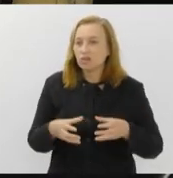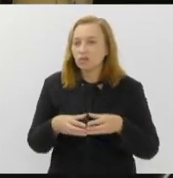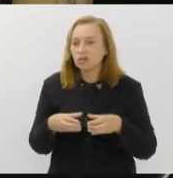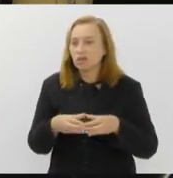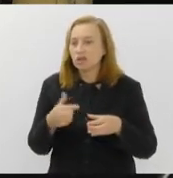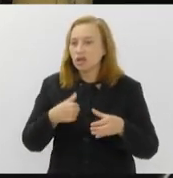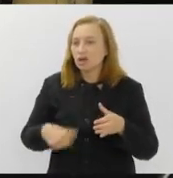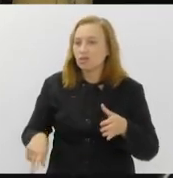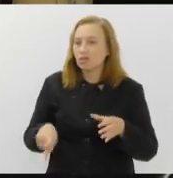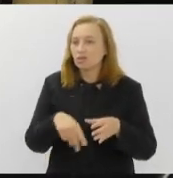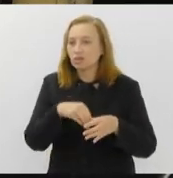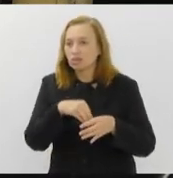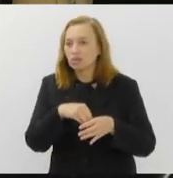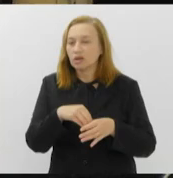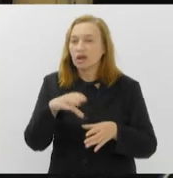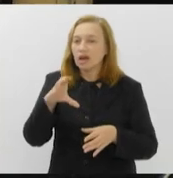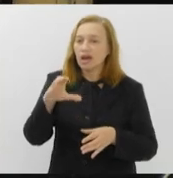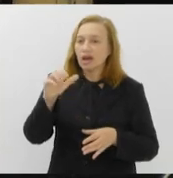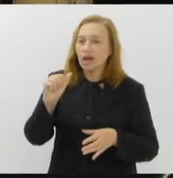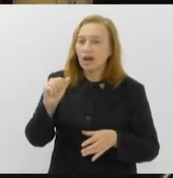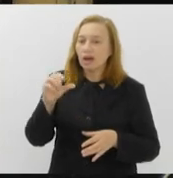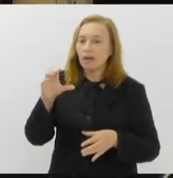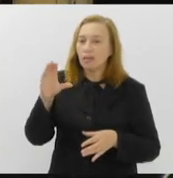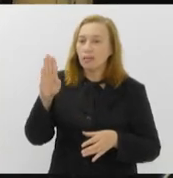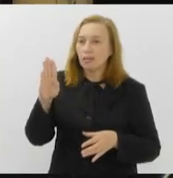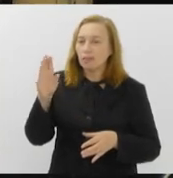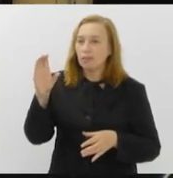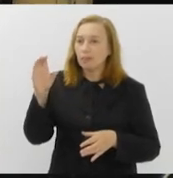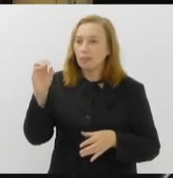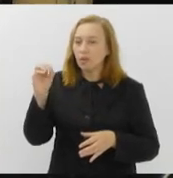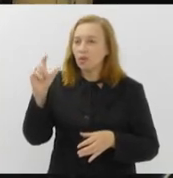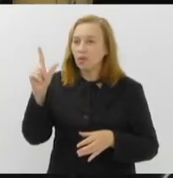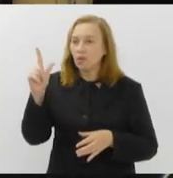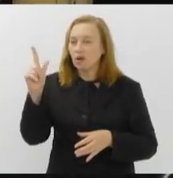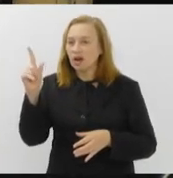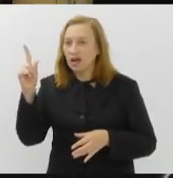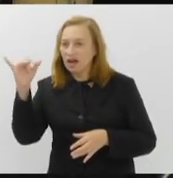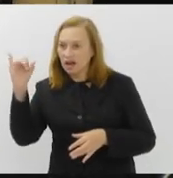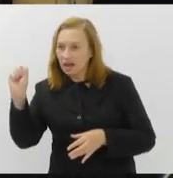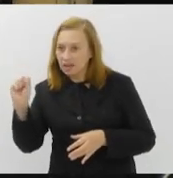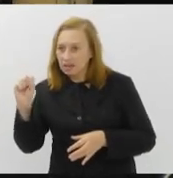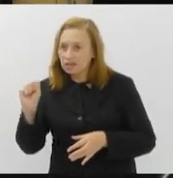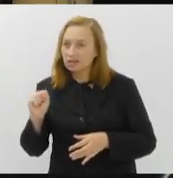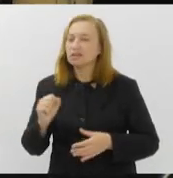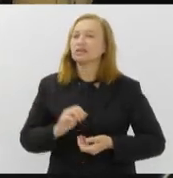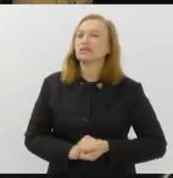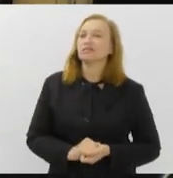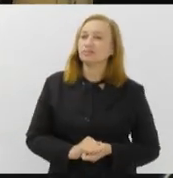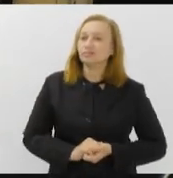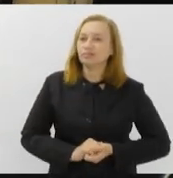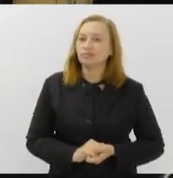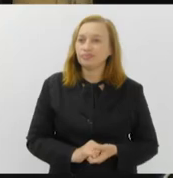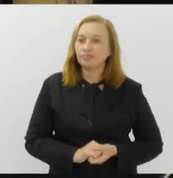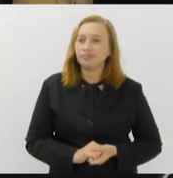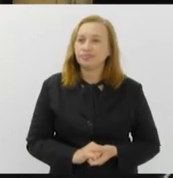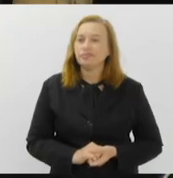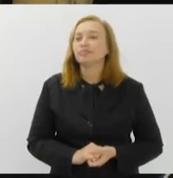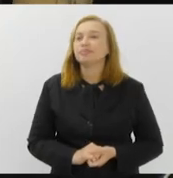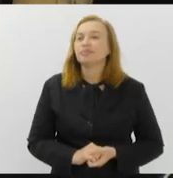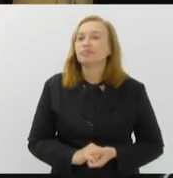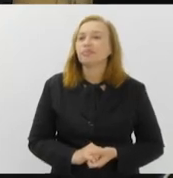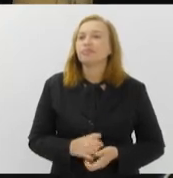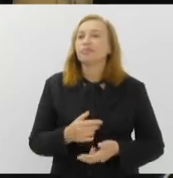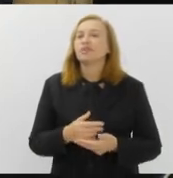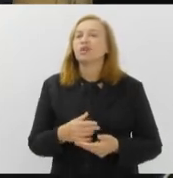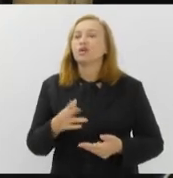participo, dentre elas caboclas, que estão fazendo o alimento chegar enquanto essa política não chega, enquanto esse bando de sigla nunca